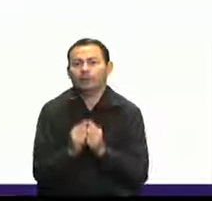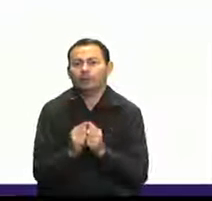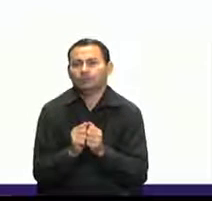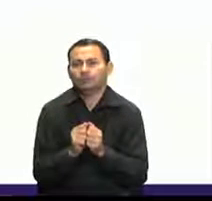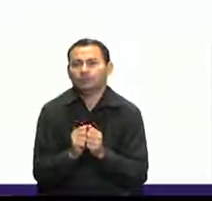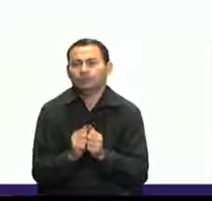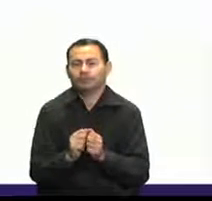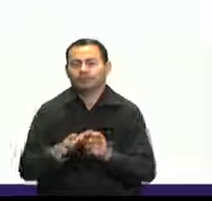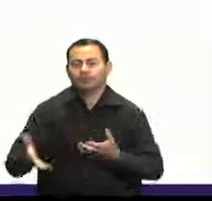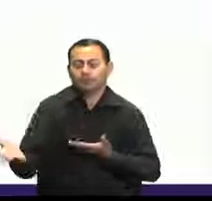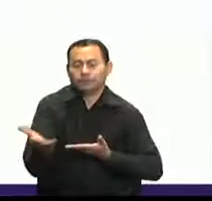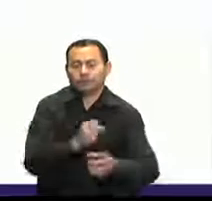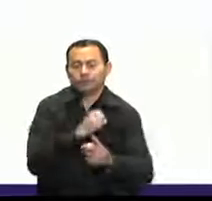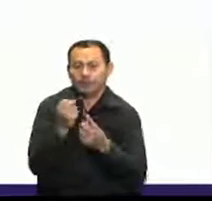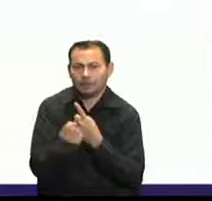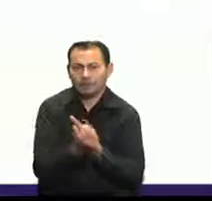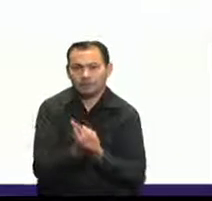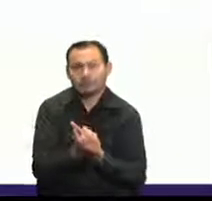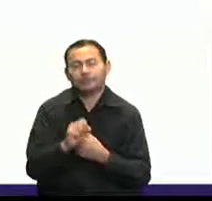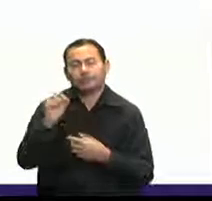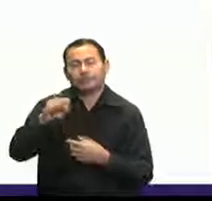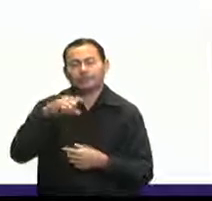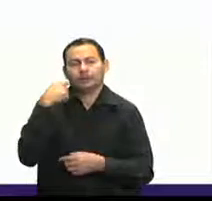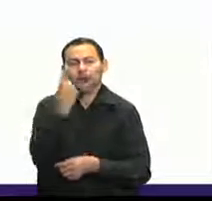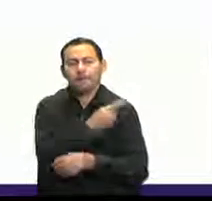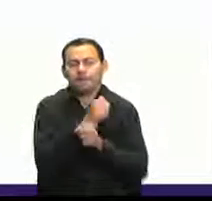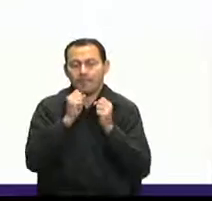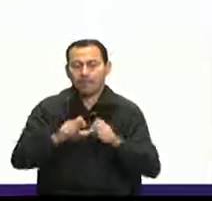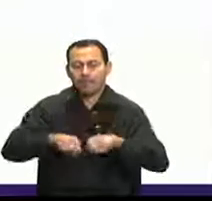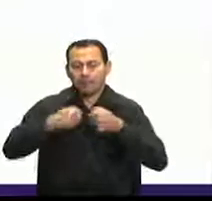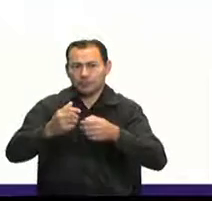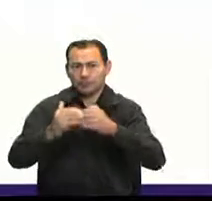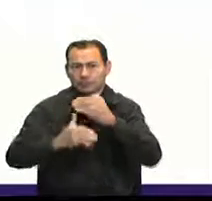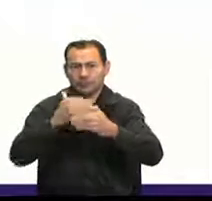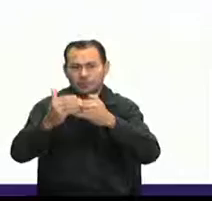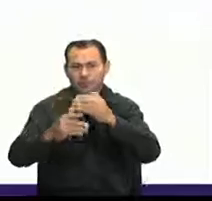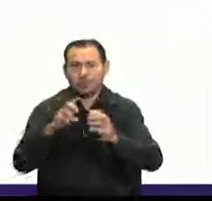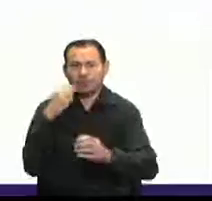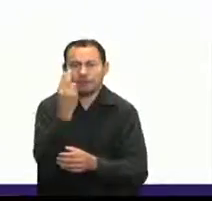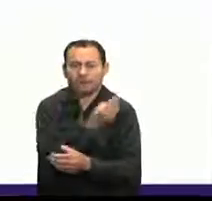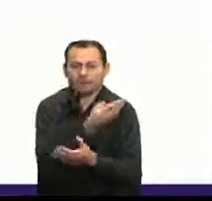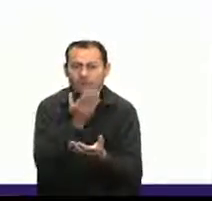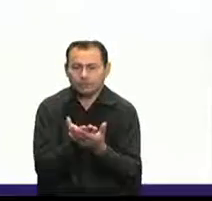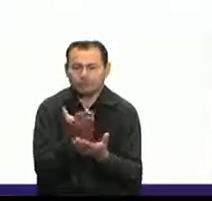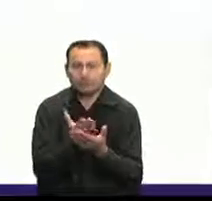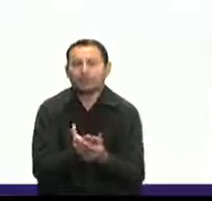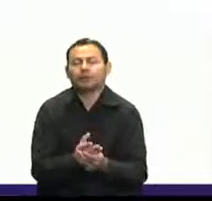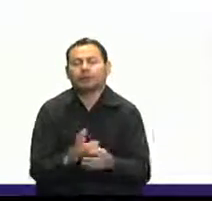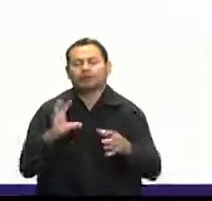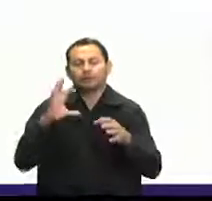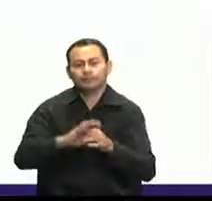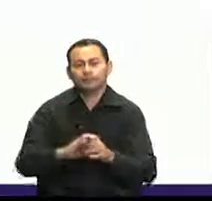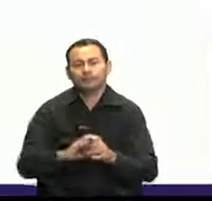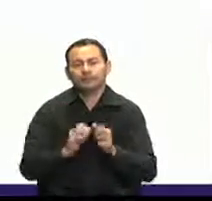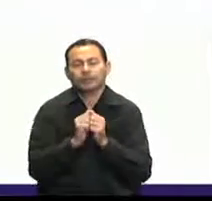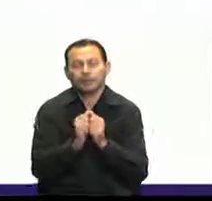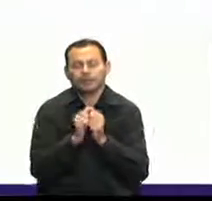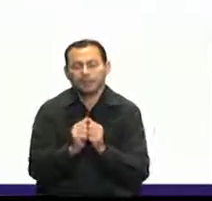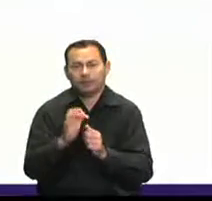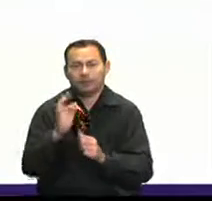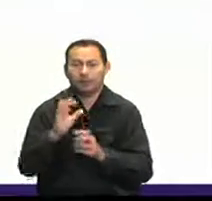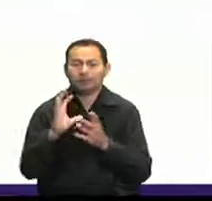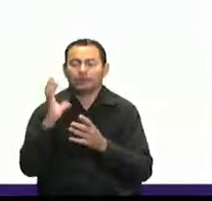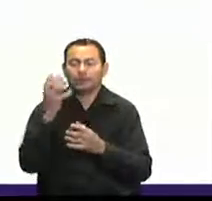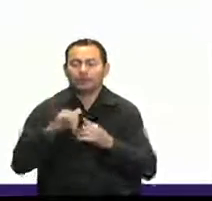sociedade e assim a gente pode dar prosseguimento ao nosso estudo e companhia e acompanhar o funcionamento